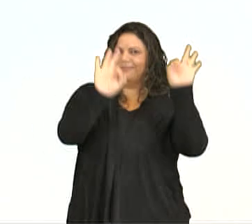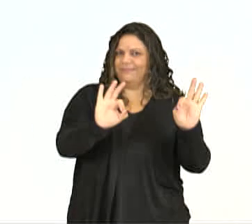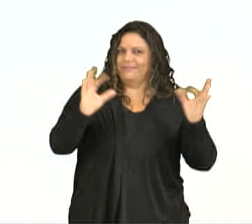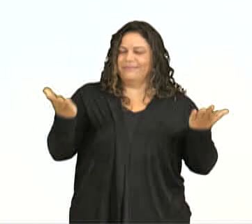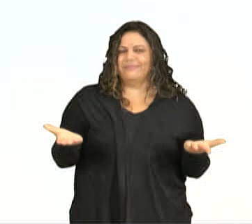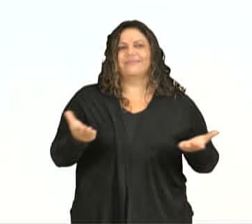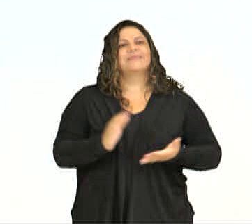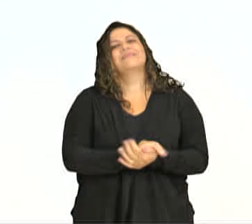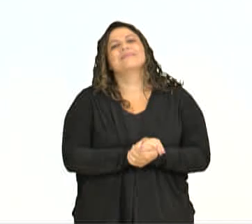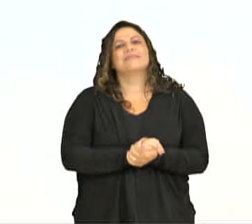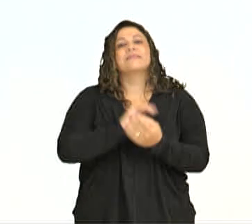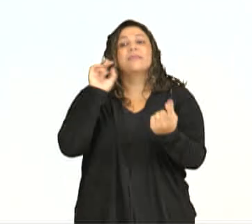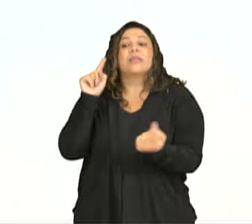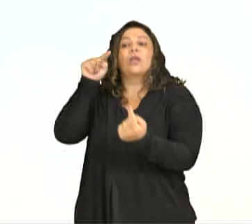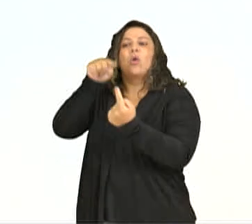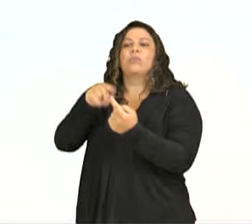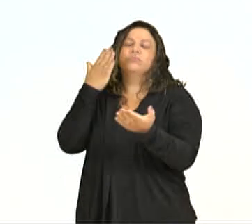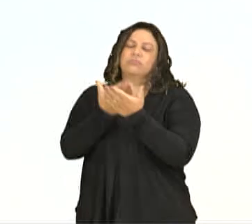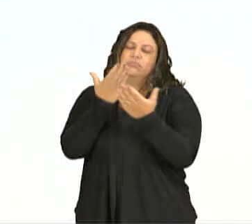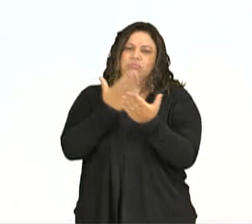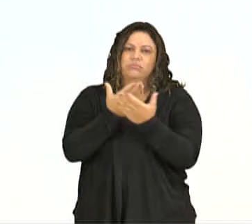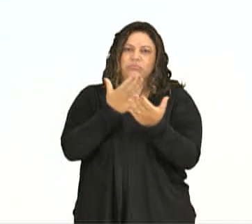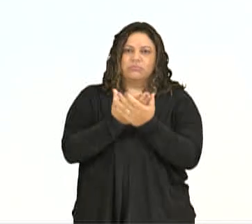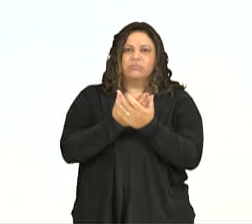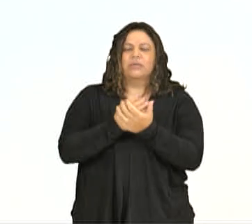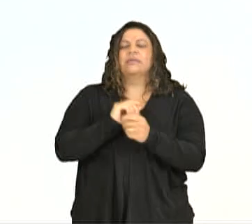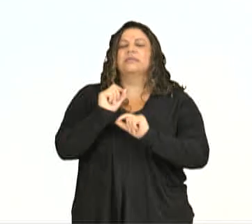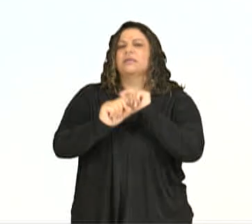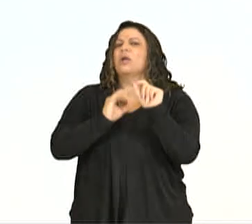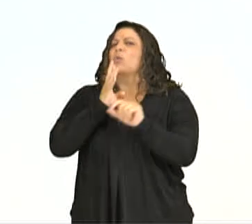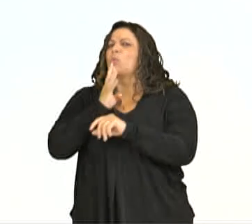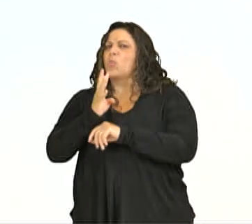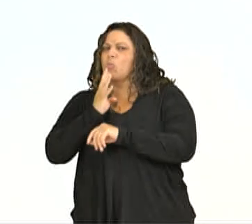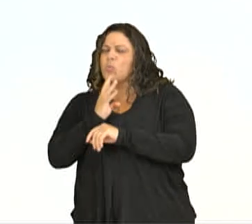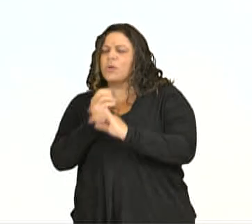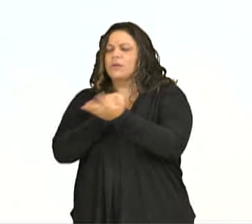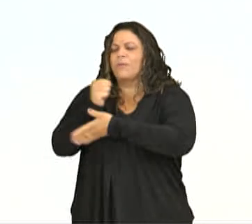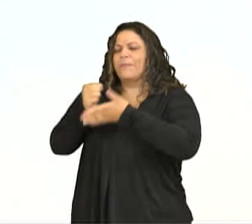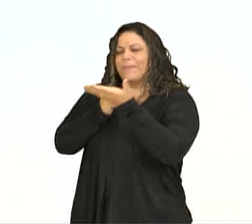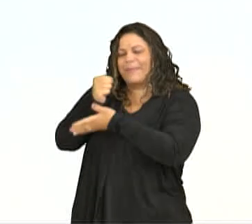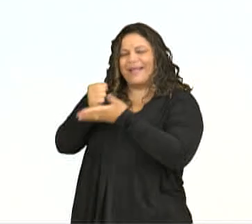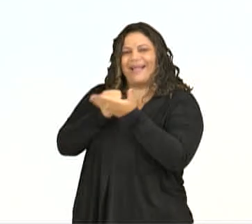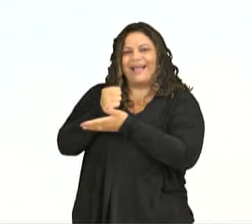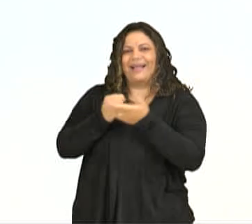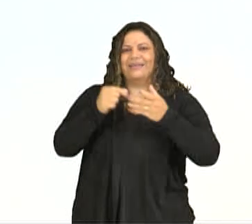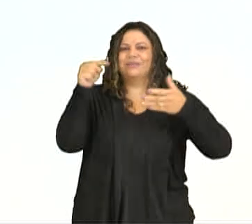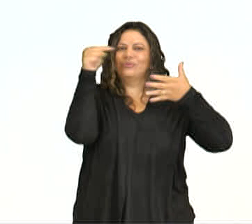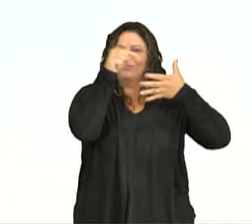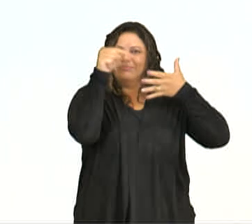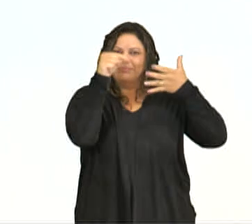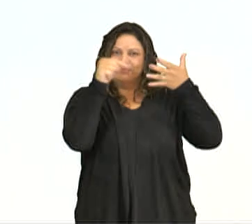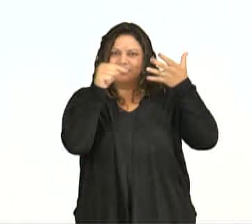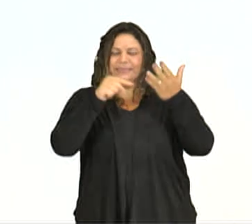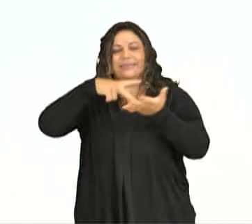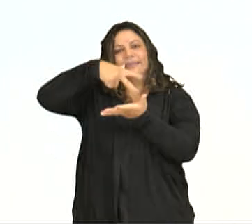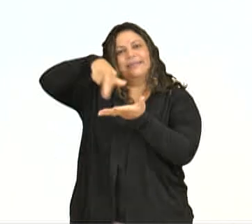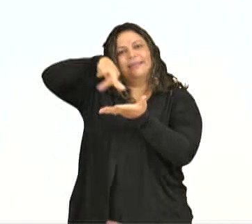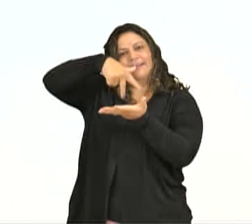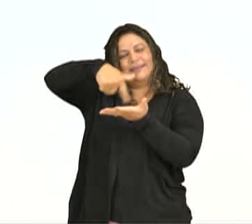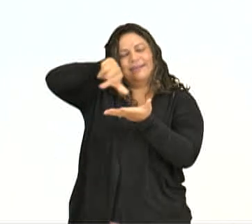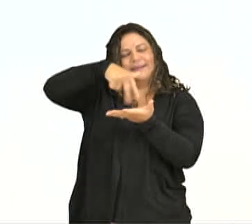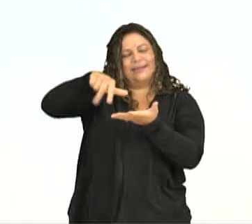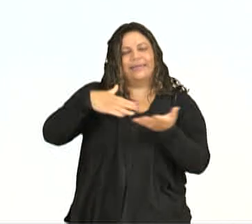Objetivos desta aula: conhecer noções básicas dos elementos das danças de salão, alguns tipos de